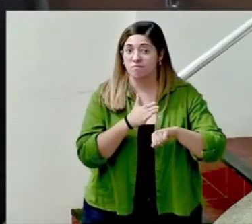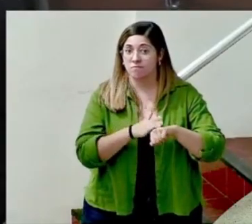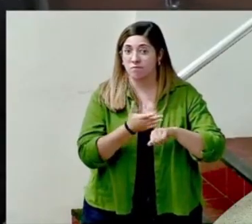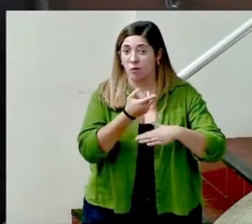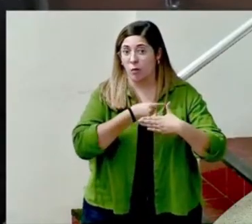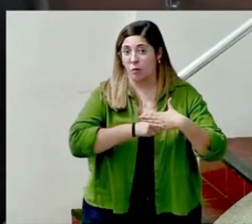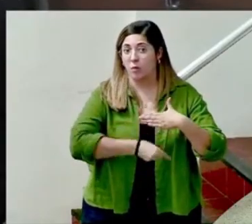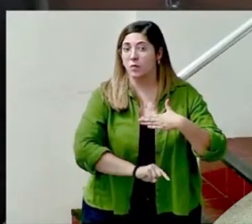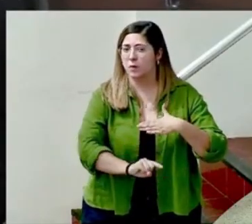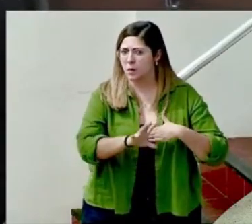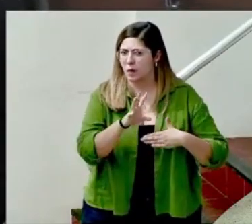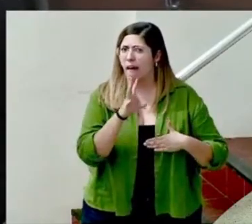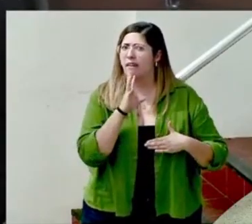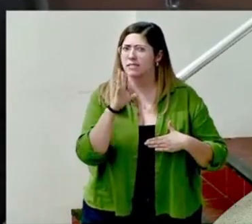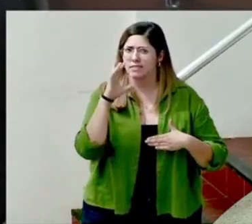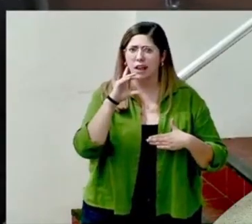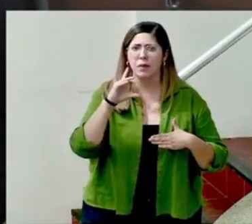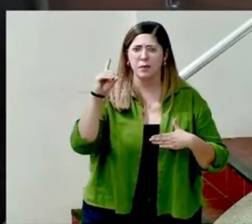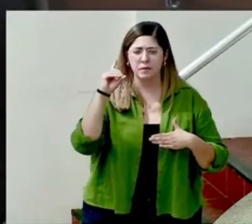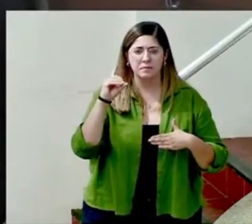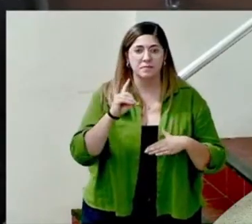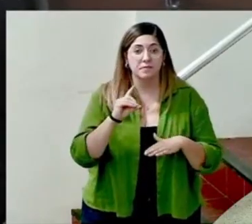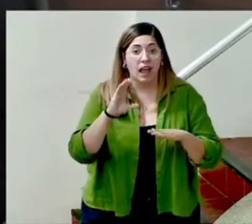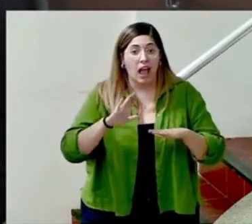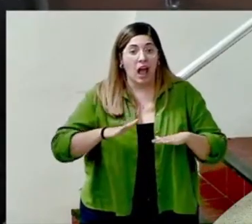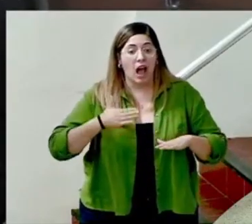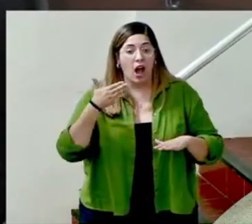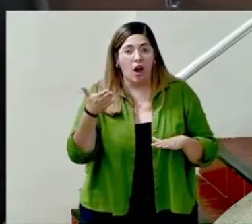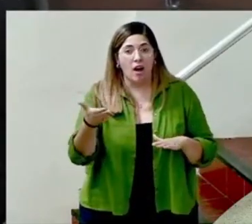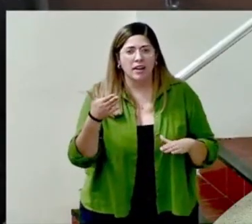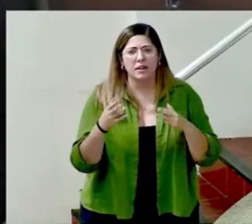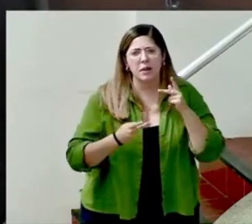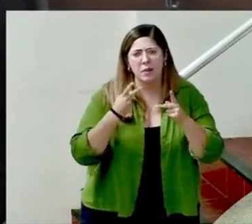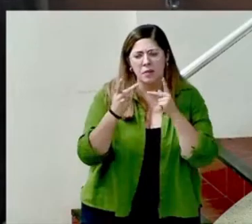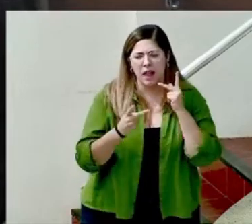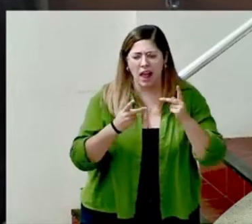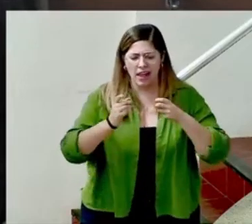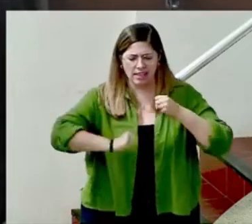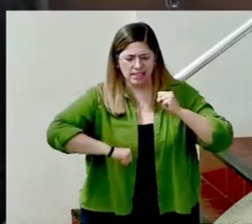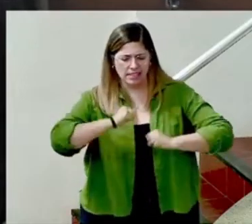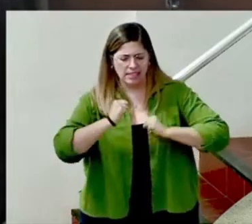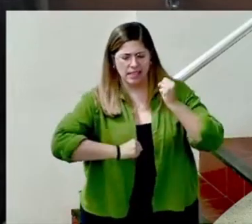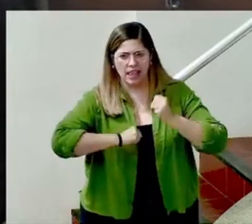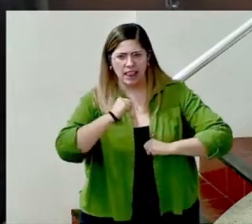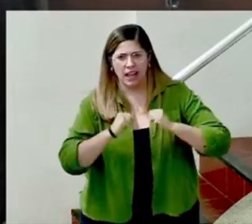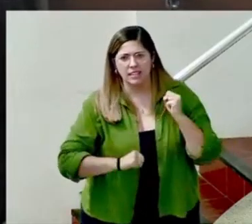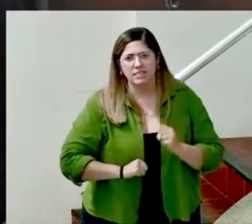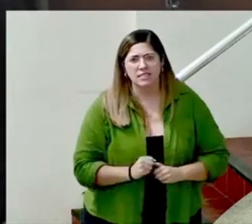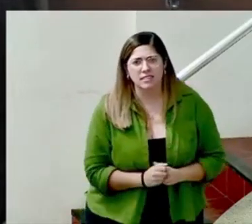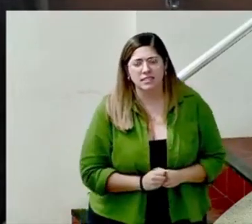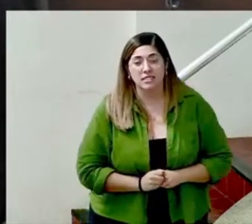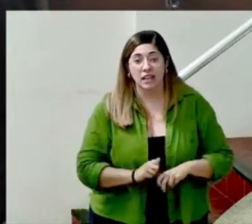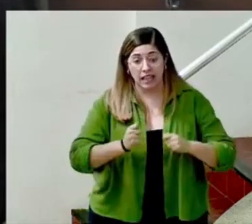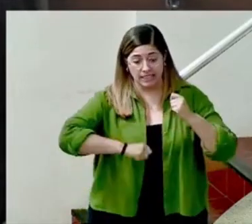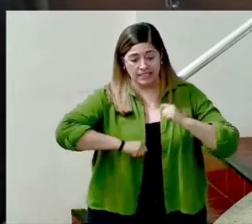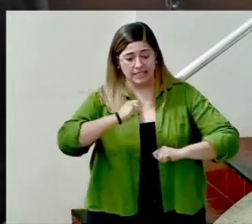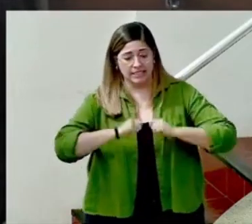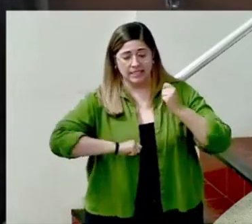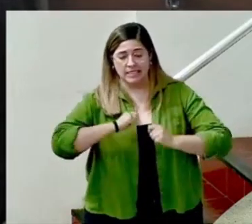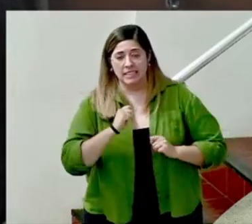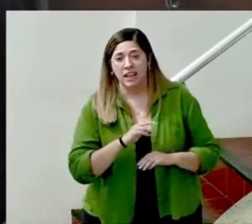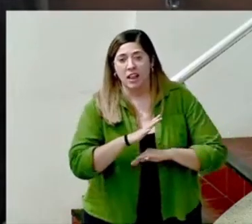Agora Jesus começa a tratar o problema da ansiedade, um mal que aprendemos que é uma experiência universal.